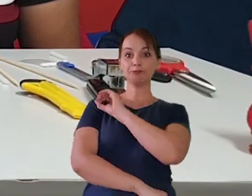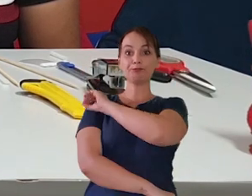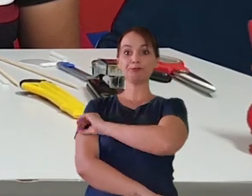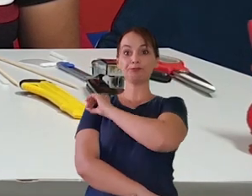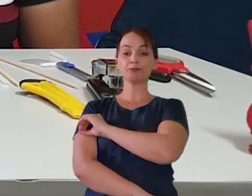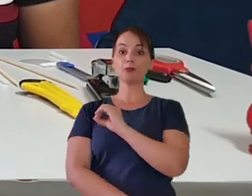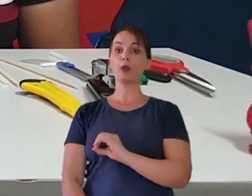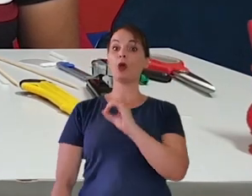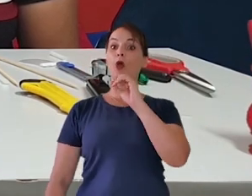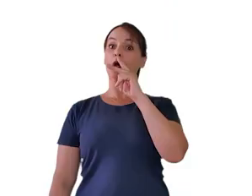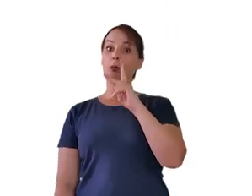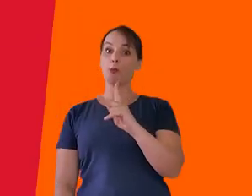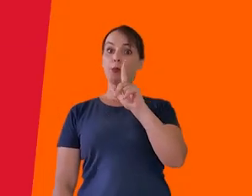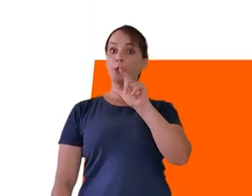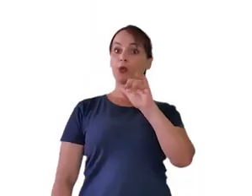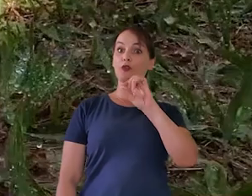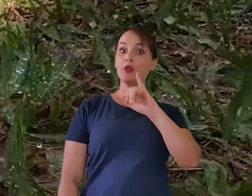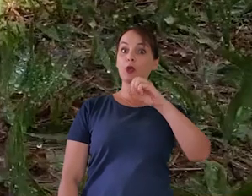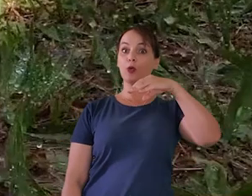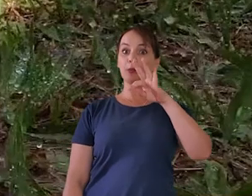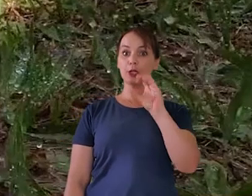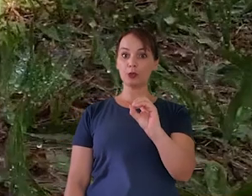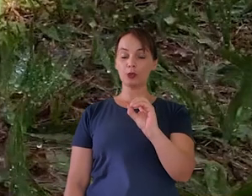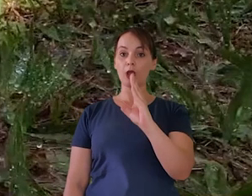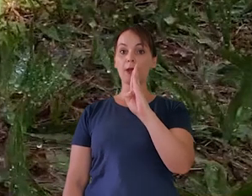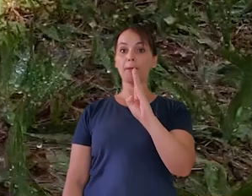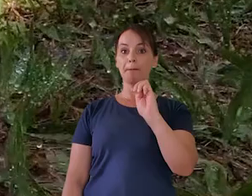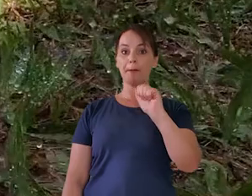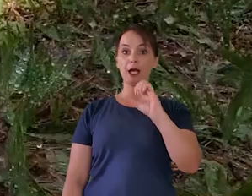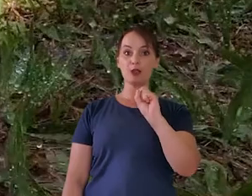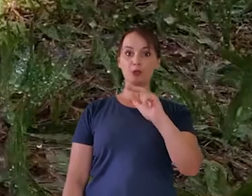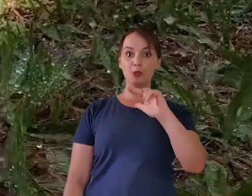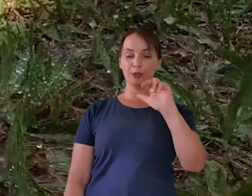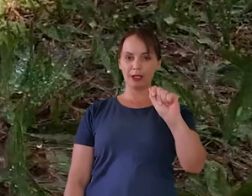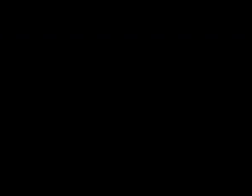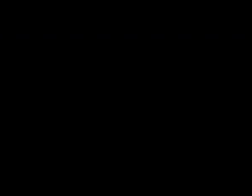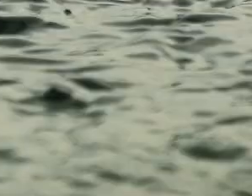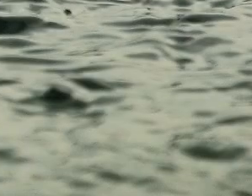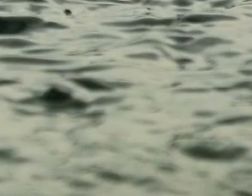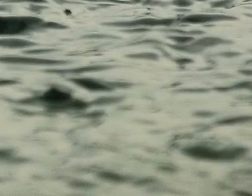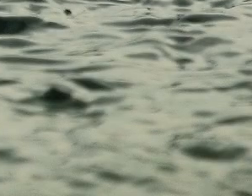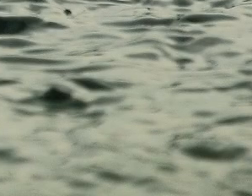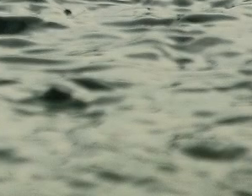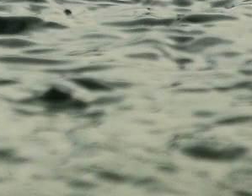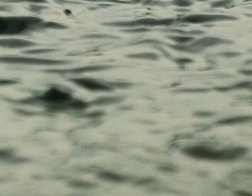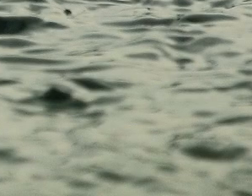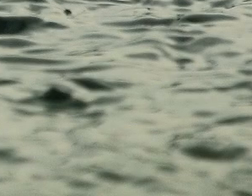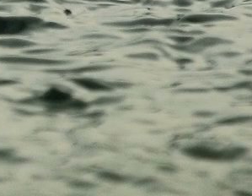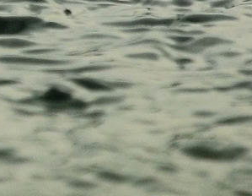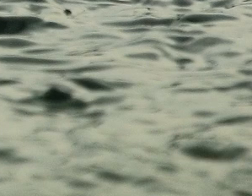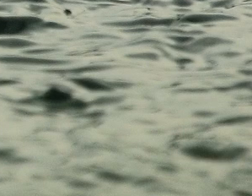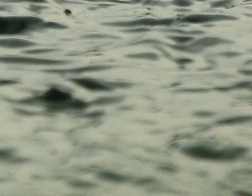do pluviômetro de báscula. Pluviômetro de báscula é um equipamento de medida capaz de dizer a quantidade